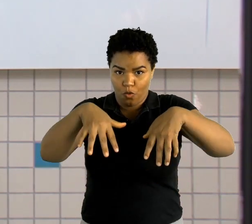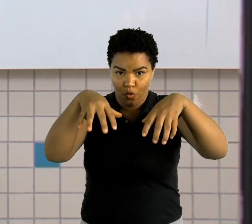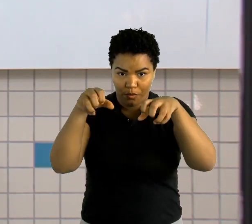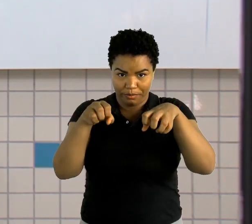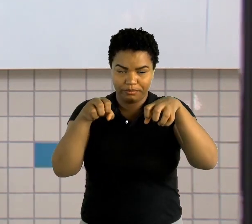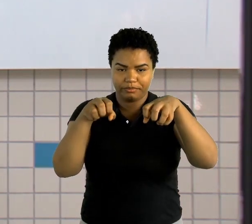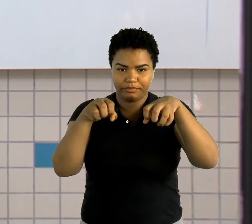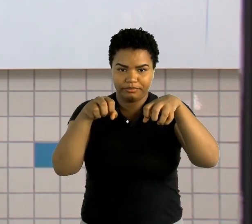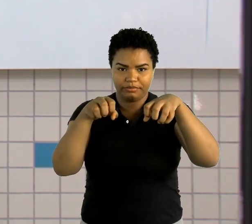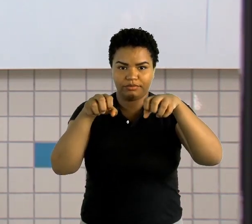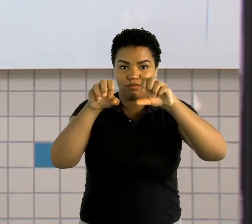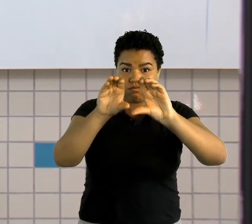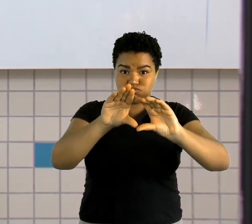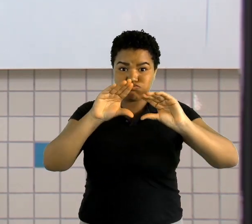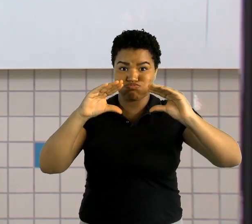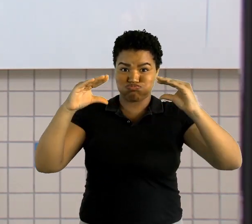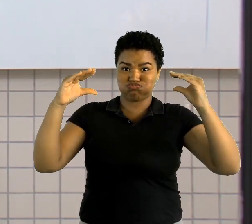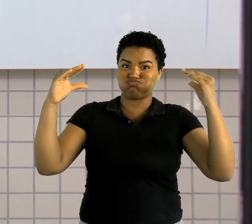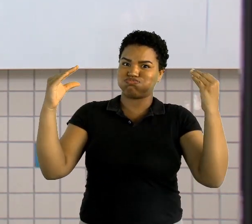Evaporação,